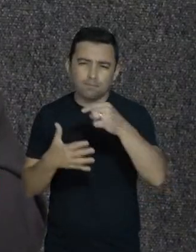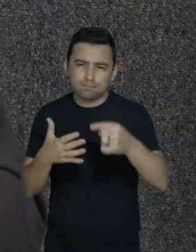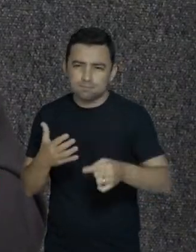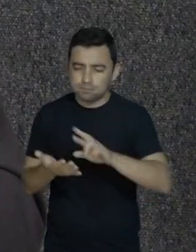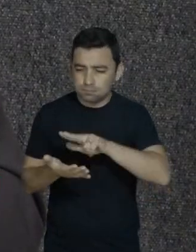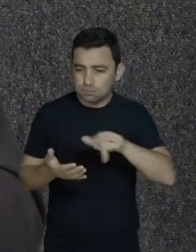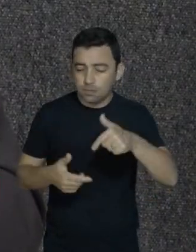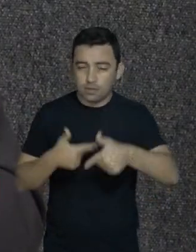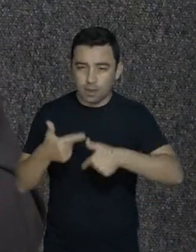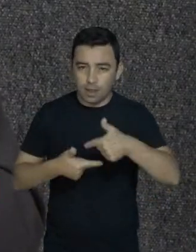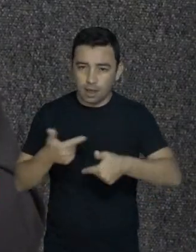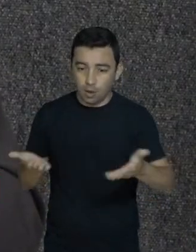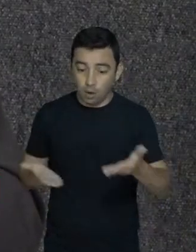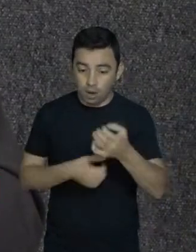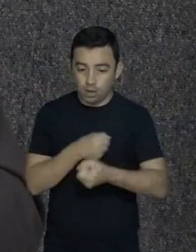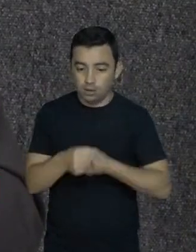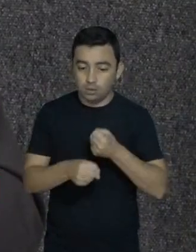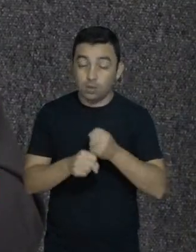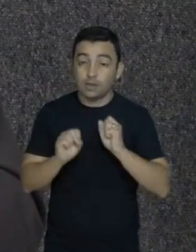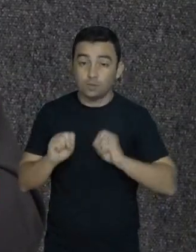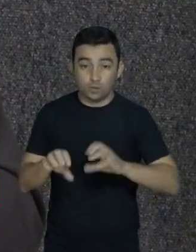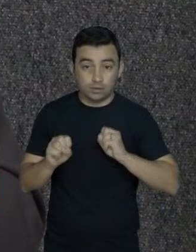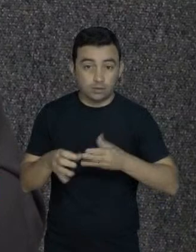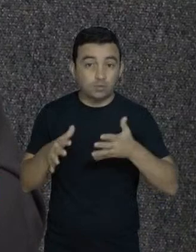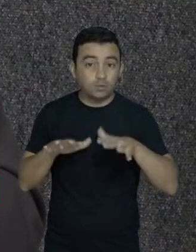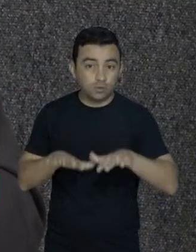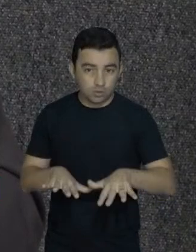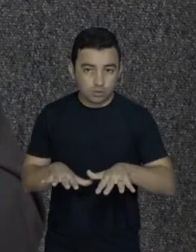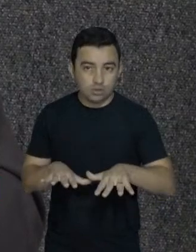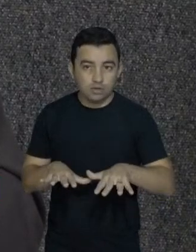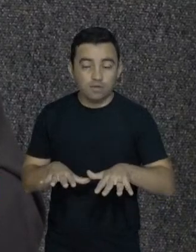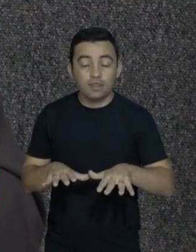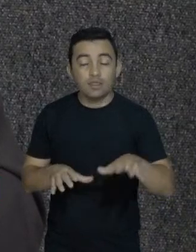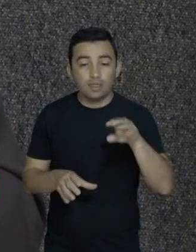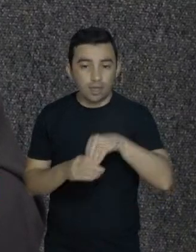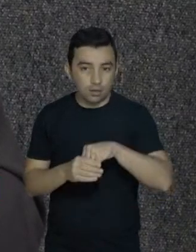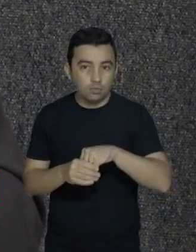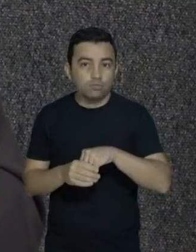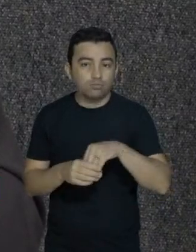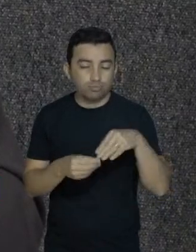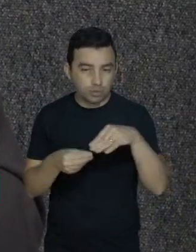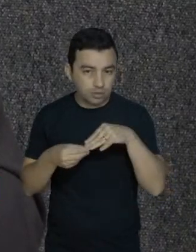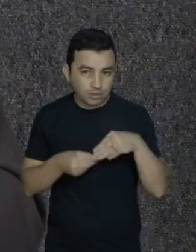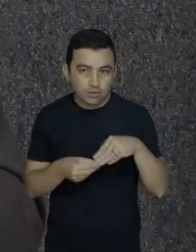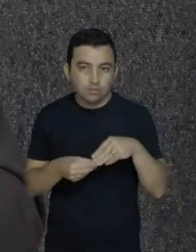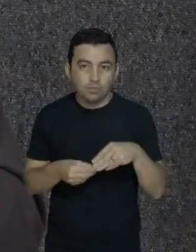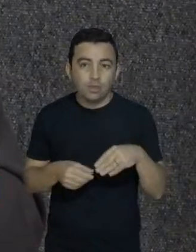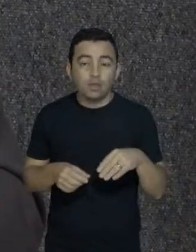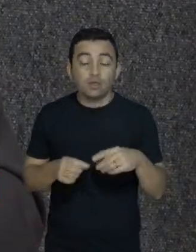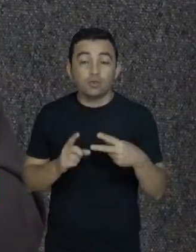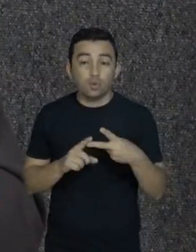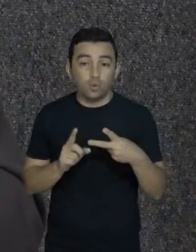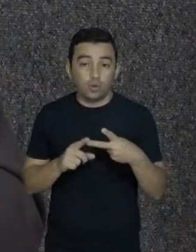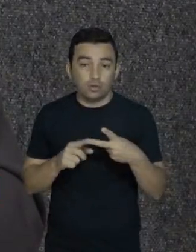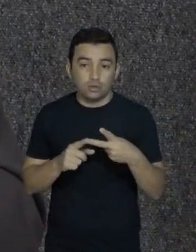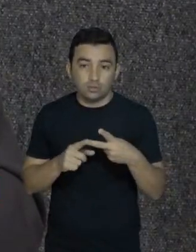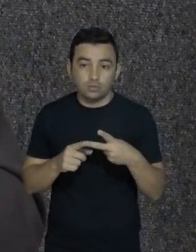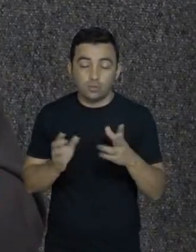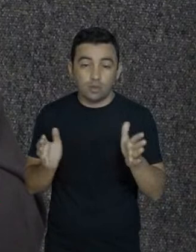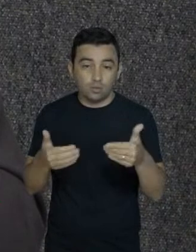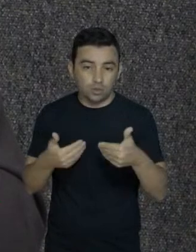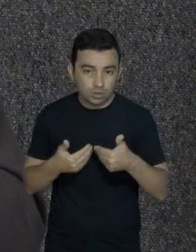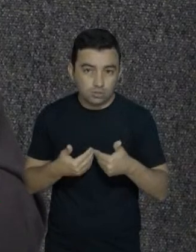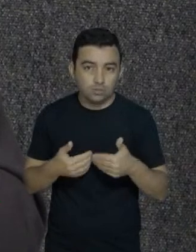são elas educação inclusiva em nossos municípios dois transtorno do espectro